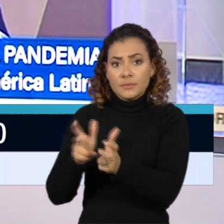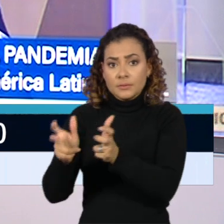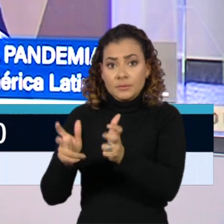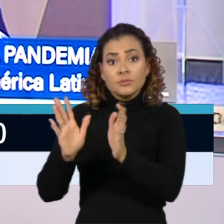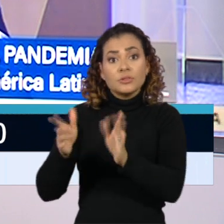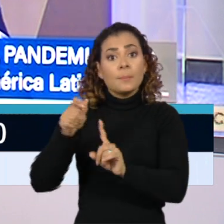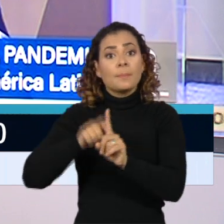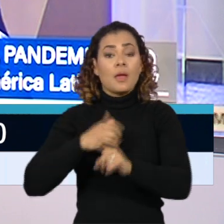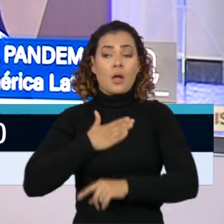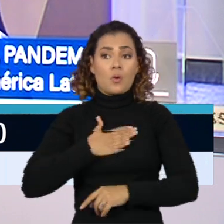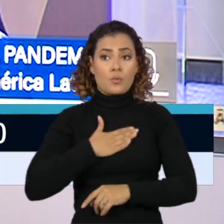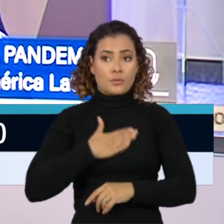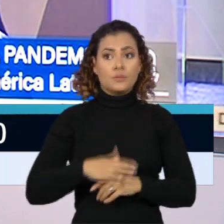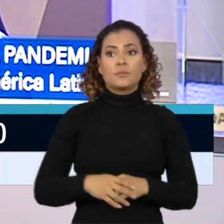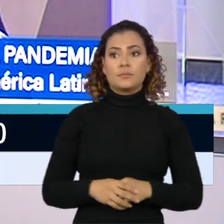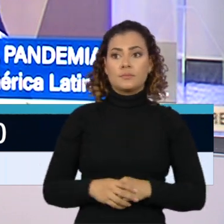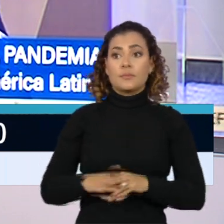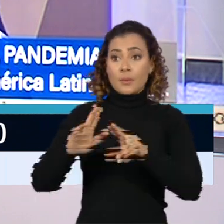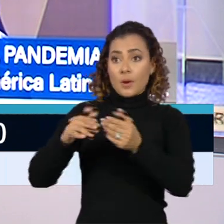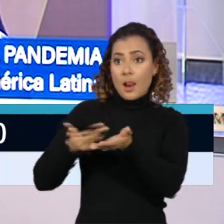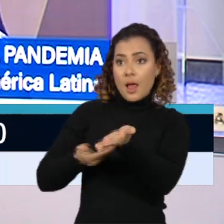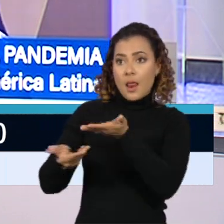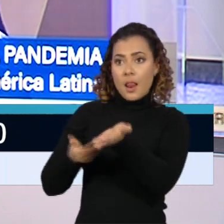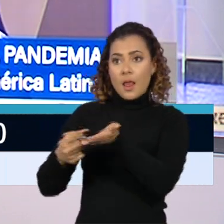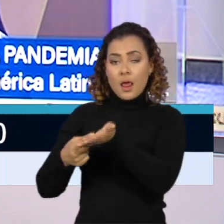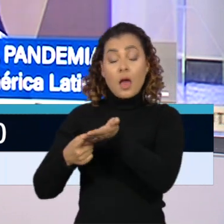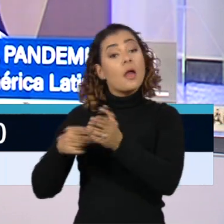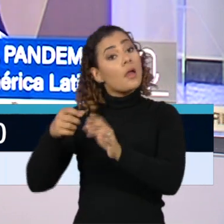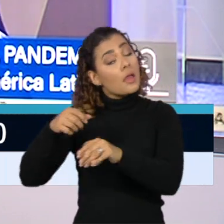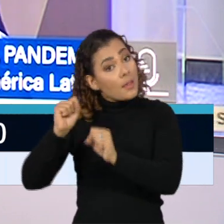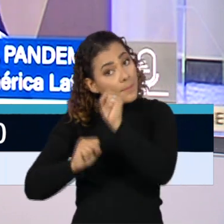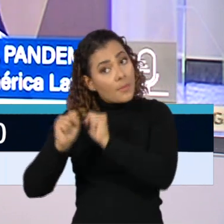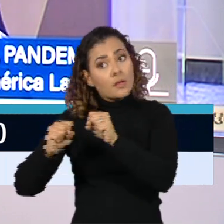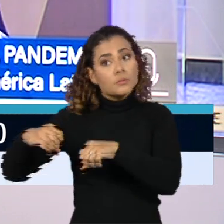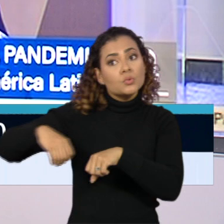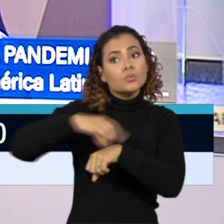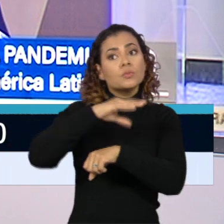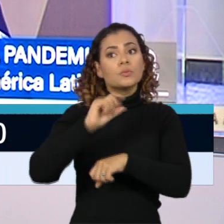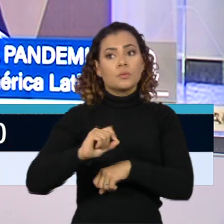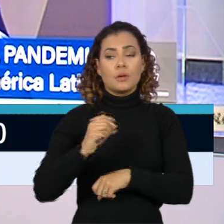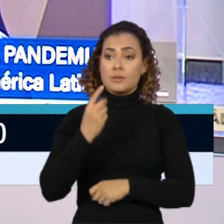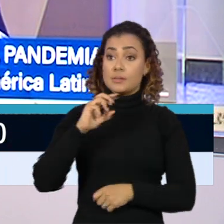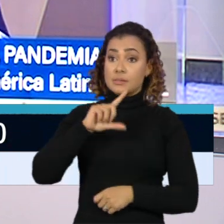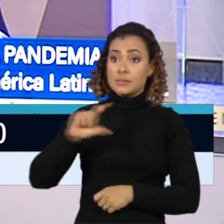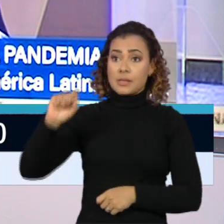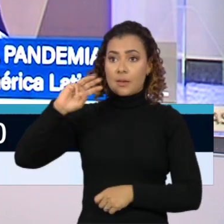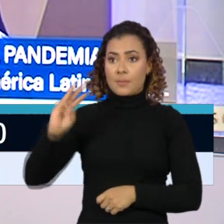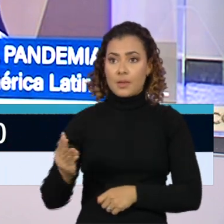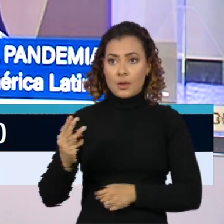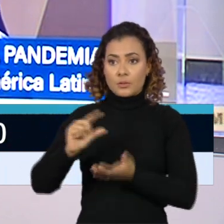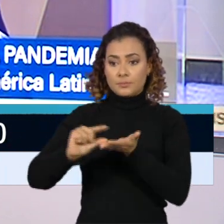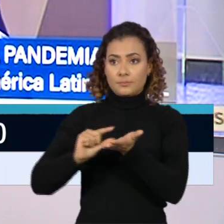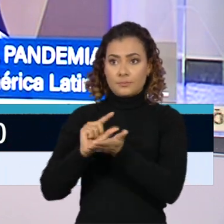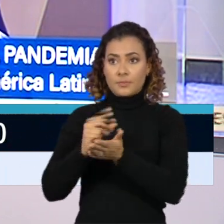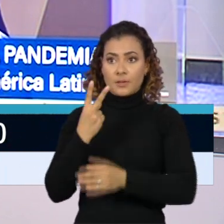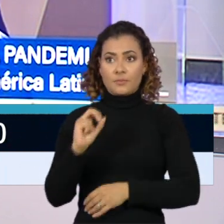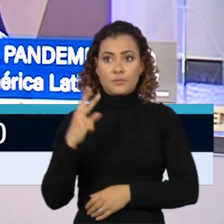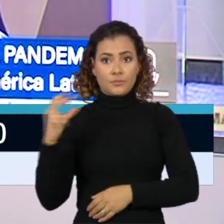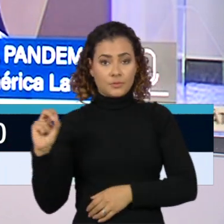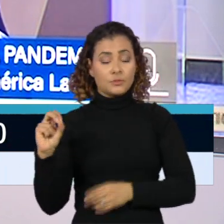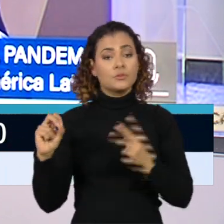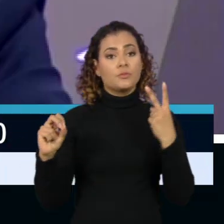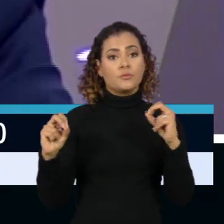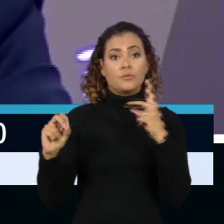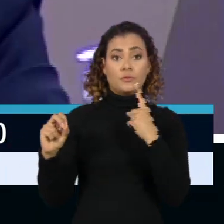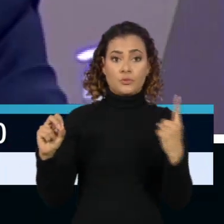feita em agosto. Nessas tratativas, a empresa sugeriu que entregaria 100 milhões de doses em 2020 e